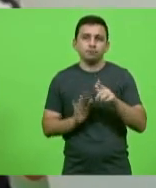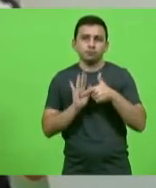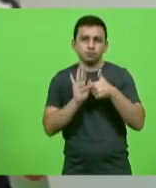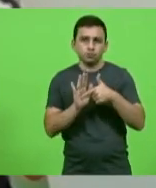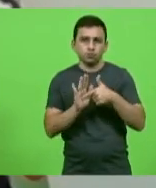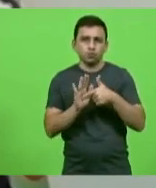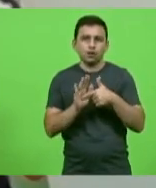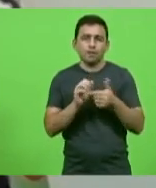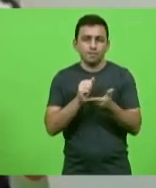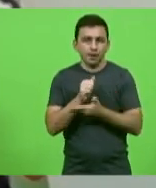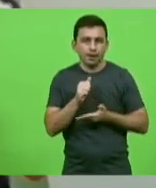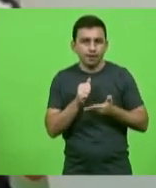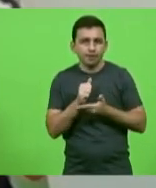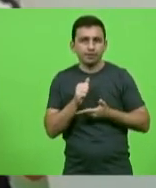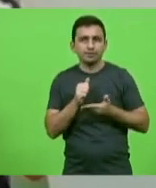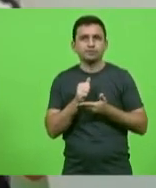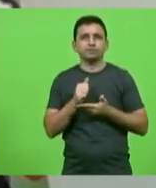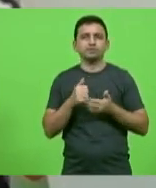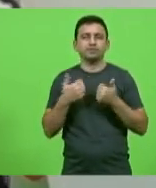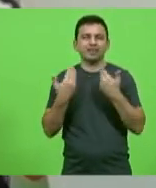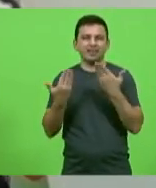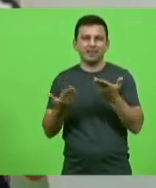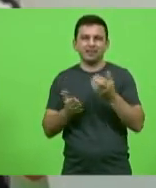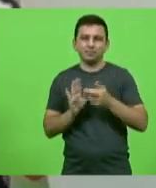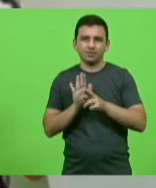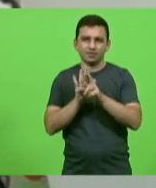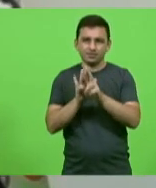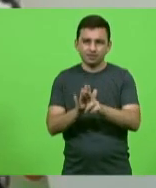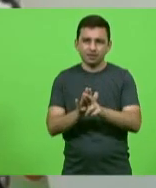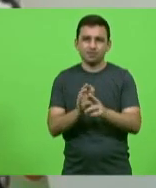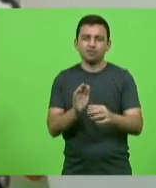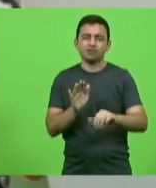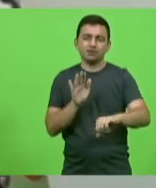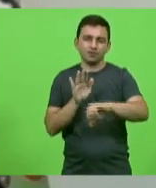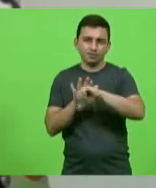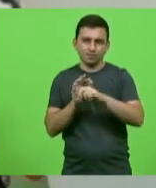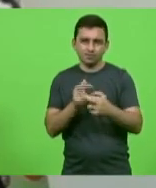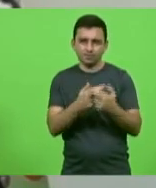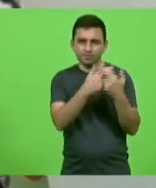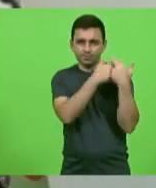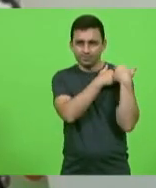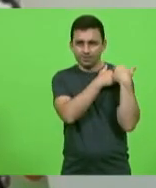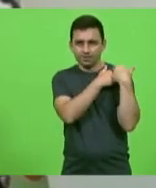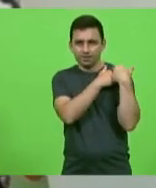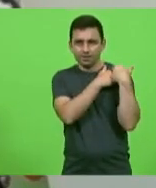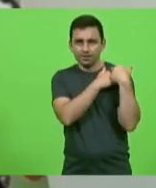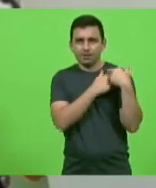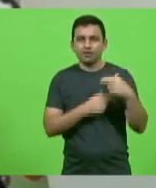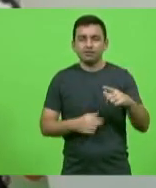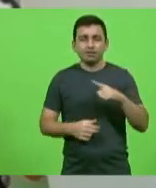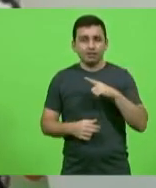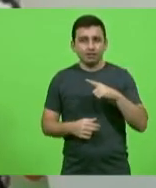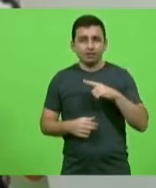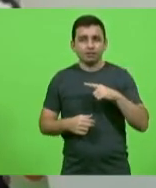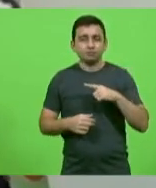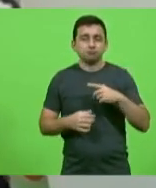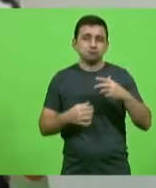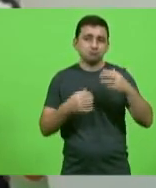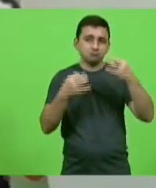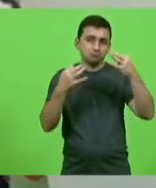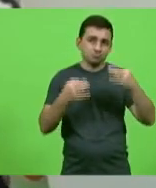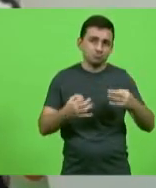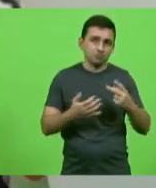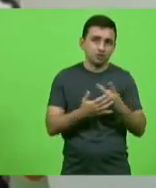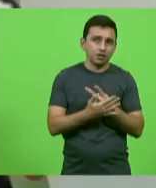sustentação e o robustecimento de representações por crime de responsabilidade a rimam condutas se